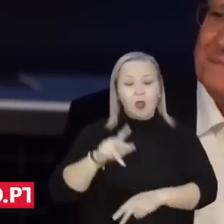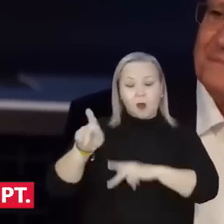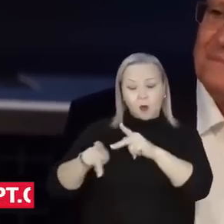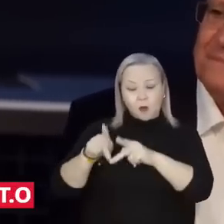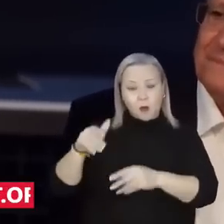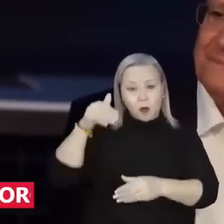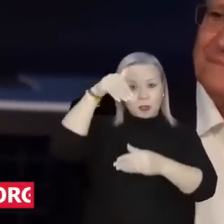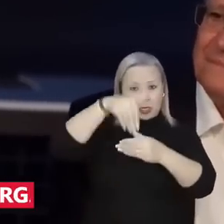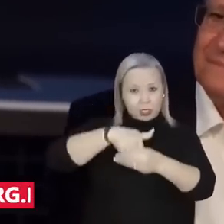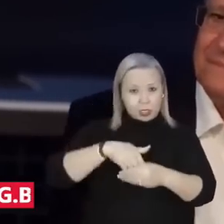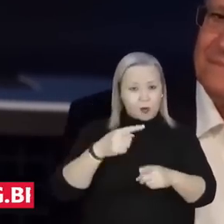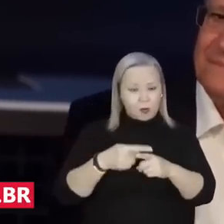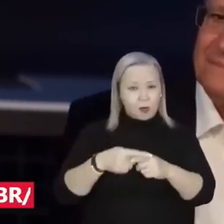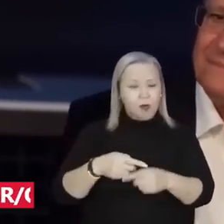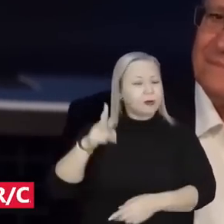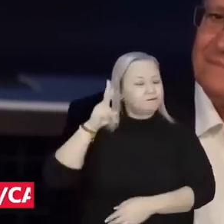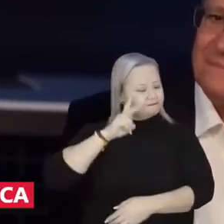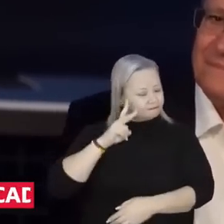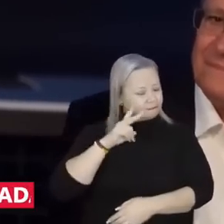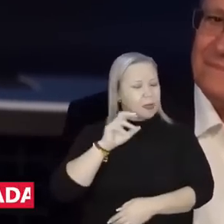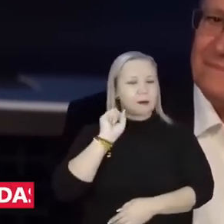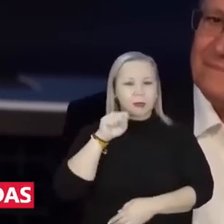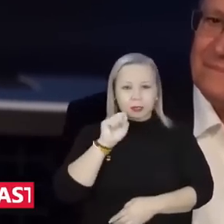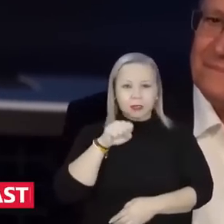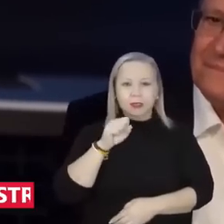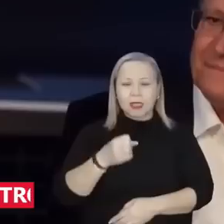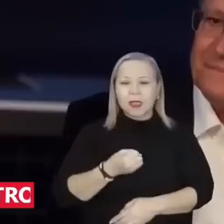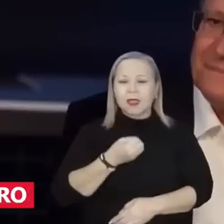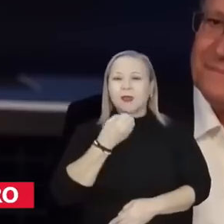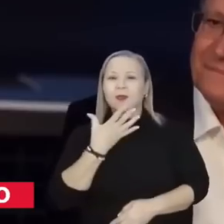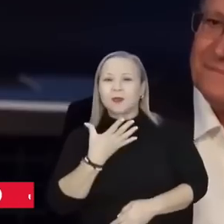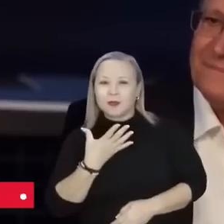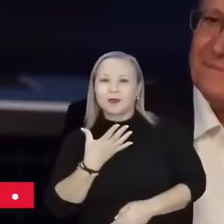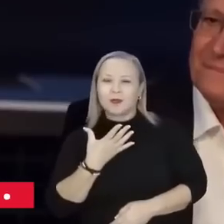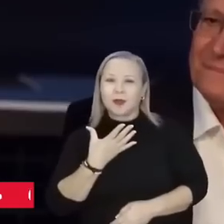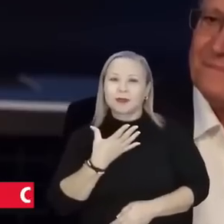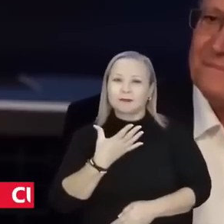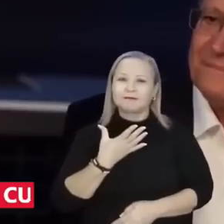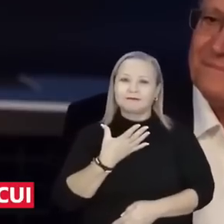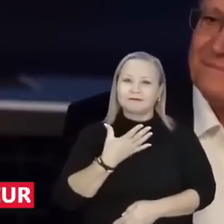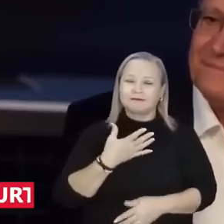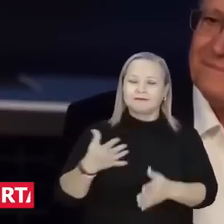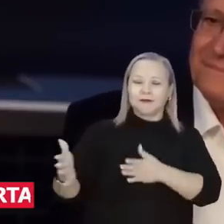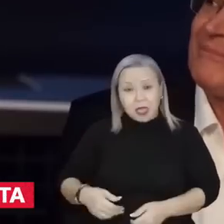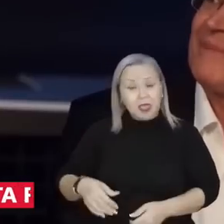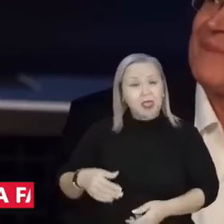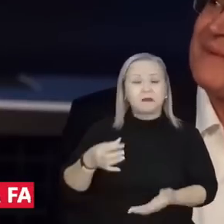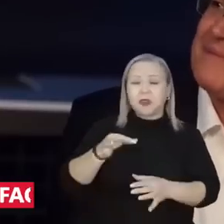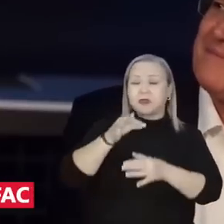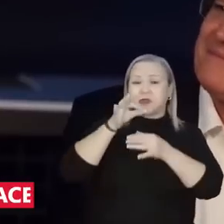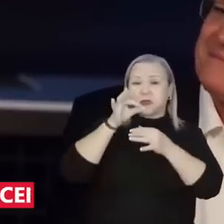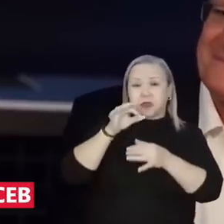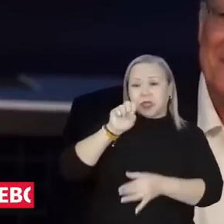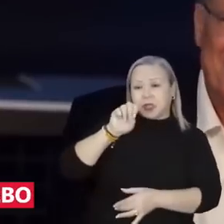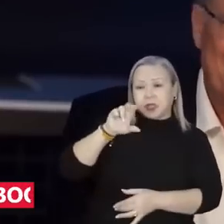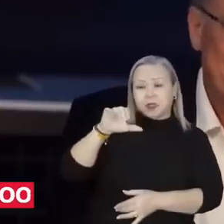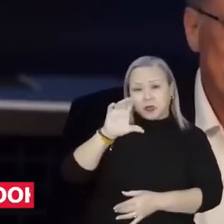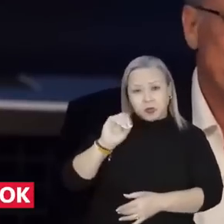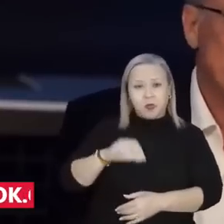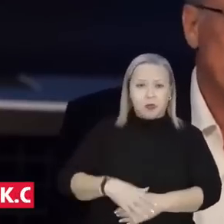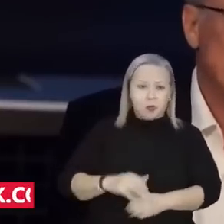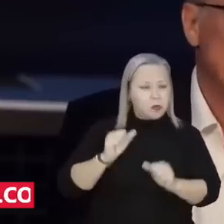ele lembra-se dos bons momentos que ele viveu no tempo que a gente governava esse país. Esse país vai ter